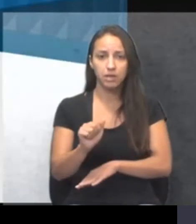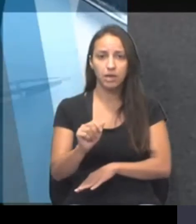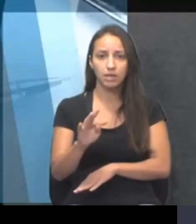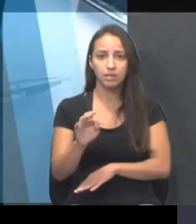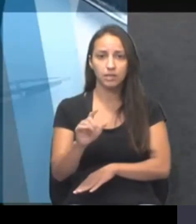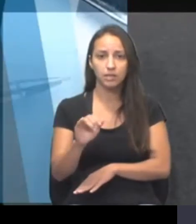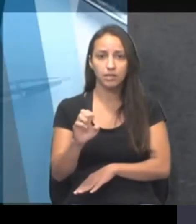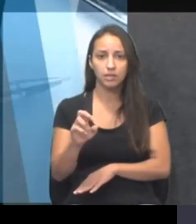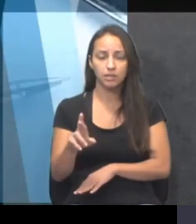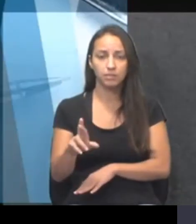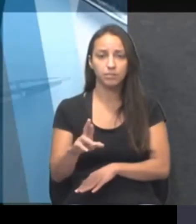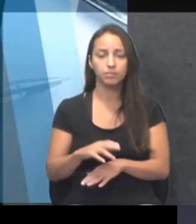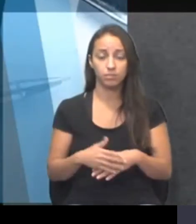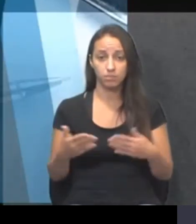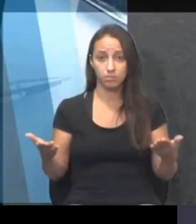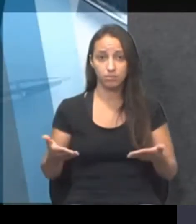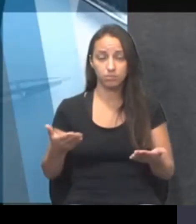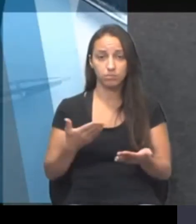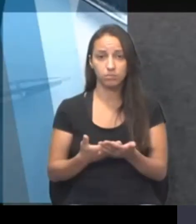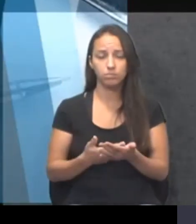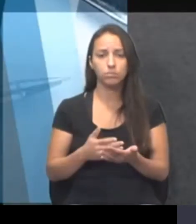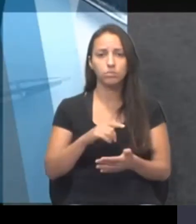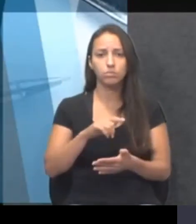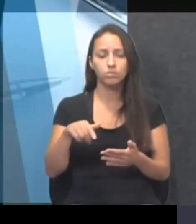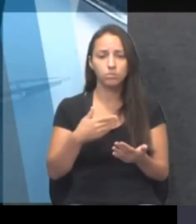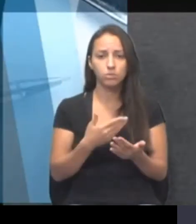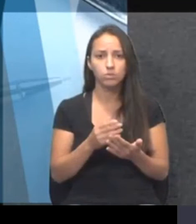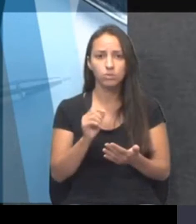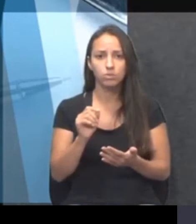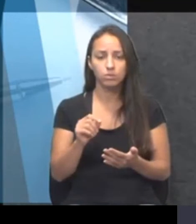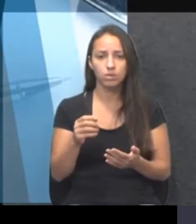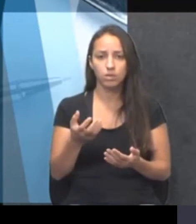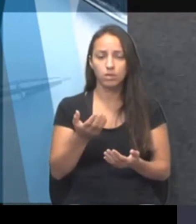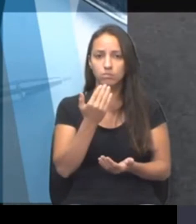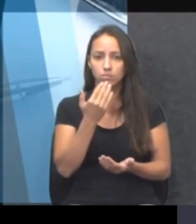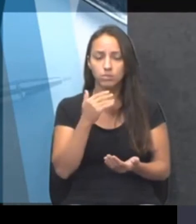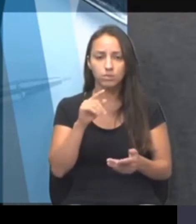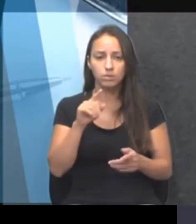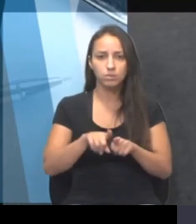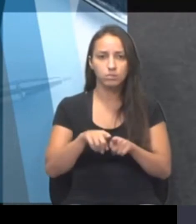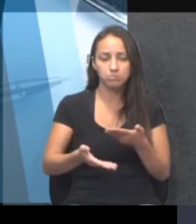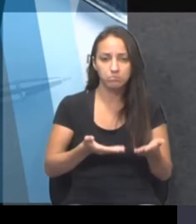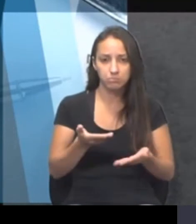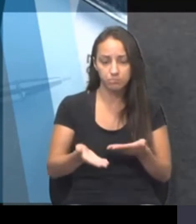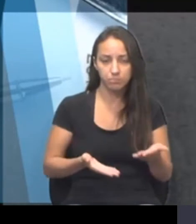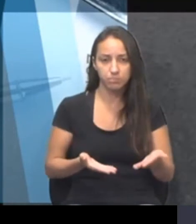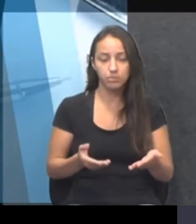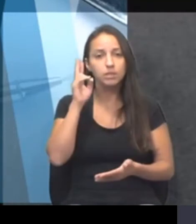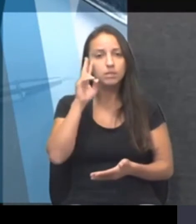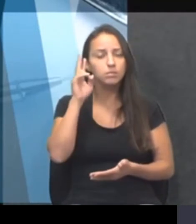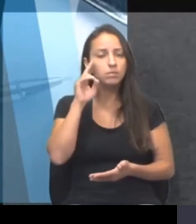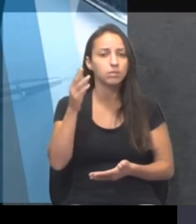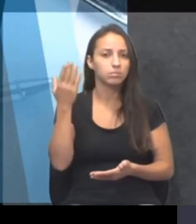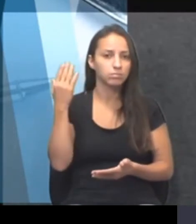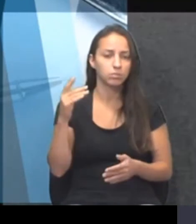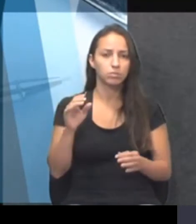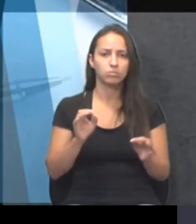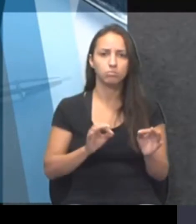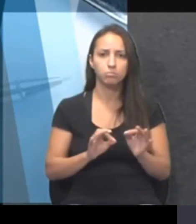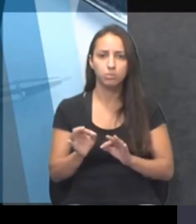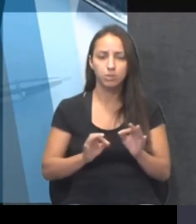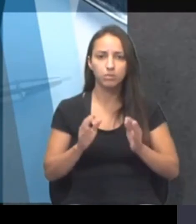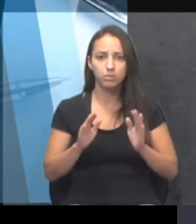4. E nesta aula nós vamos trabalhar com o setor de alimentação e serviços. Lembrando que nós já desenvolvemos o